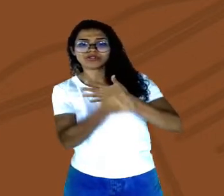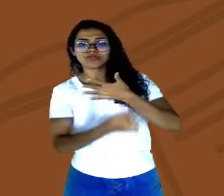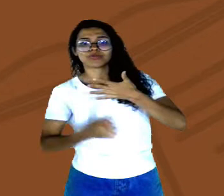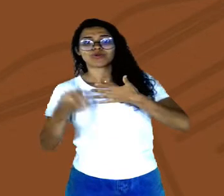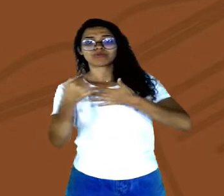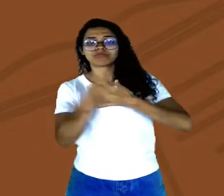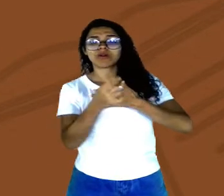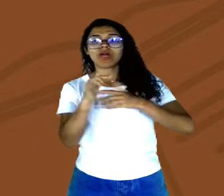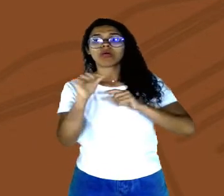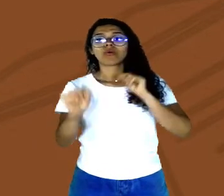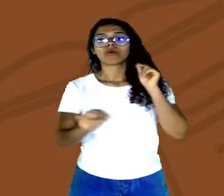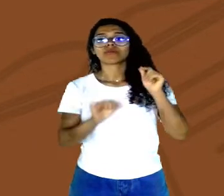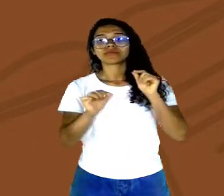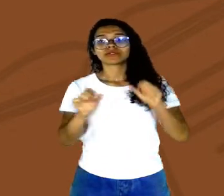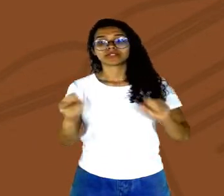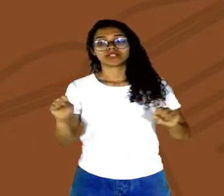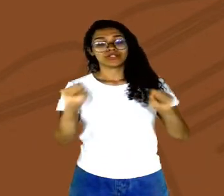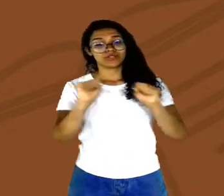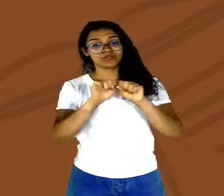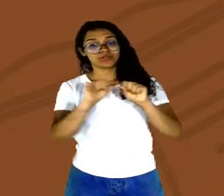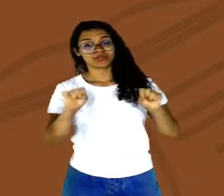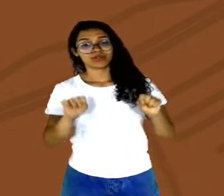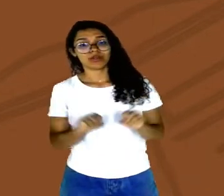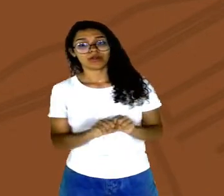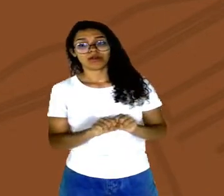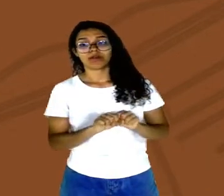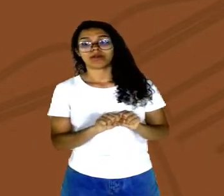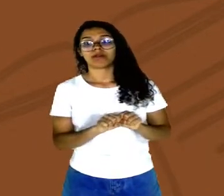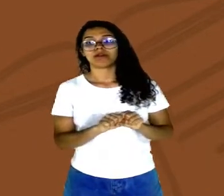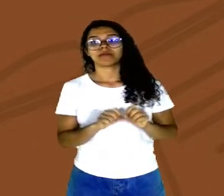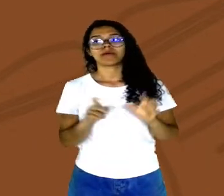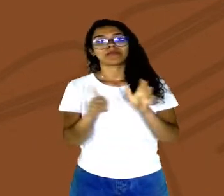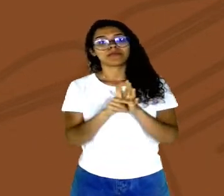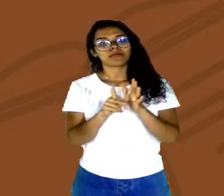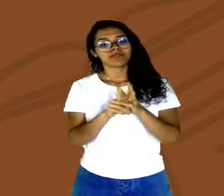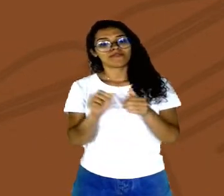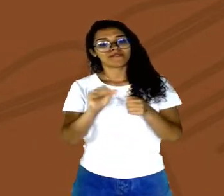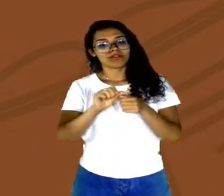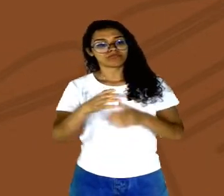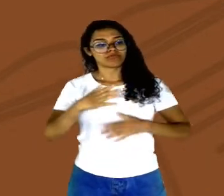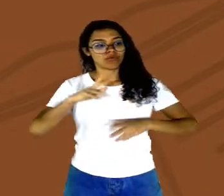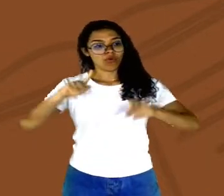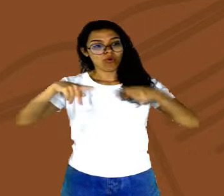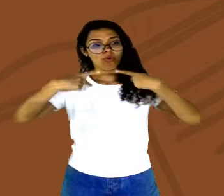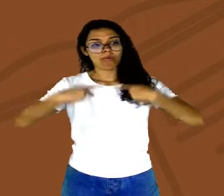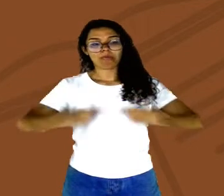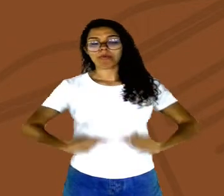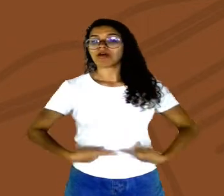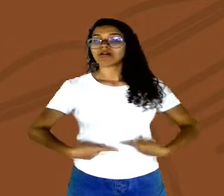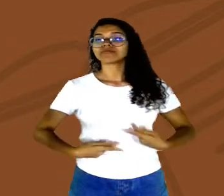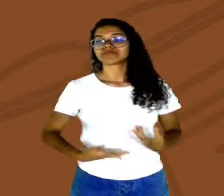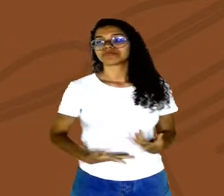consiste em um dos sistemas que forma aí os seres vivos, né, em especial aí os humanos,